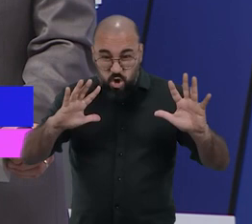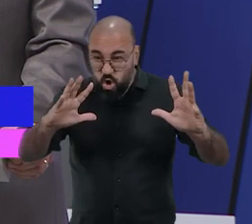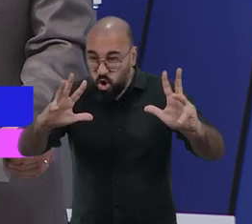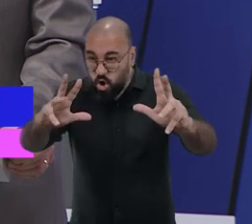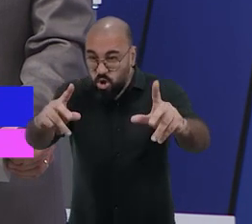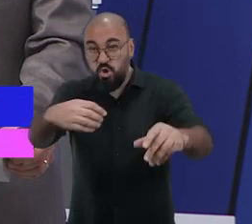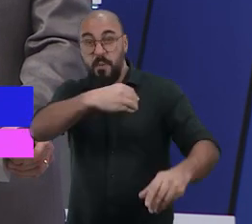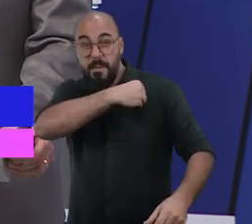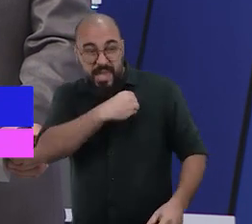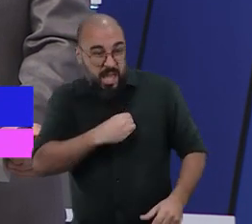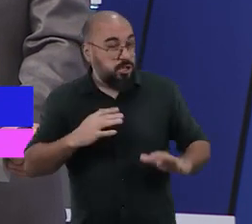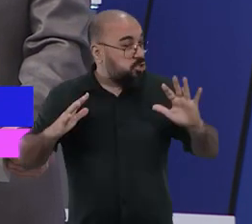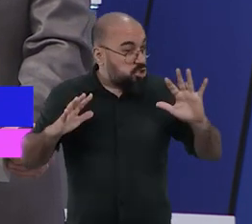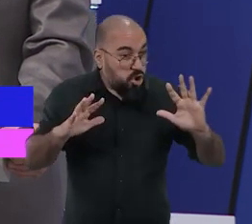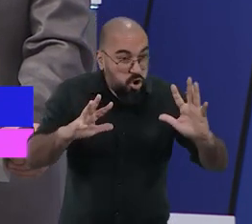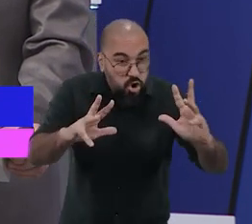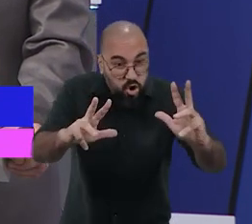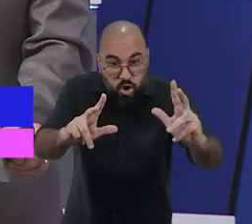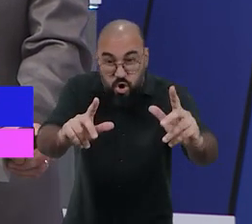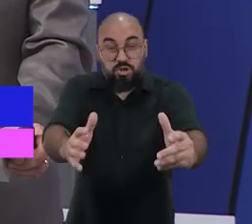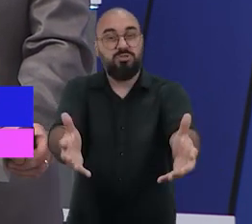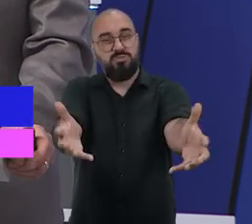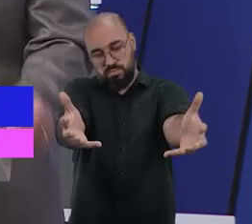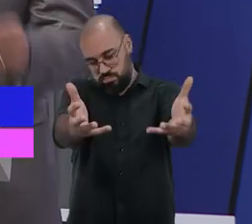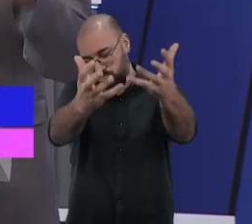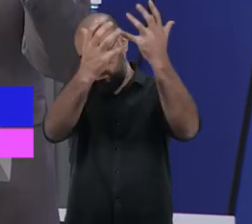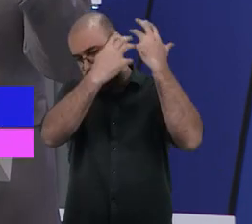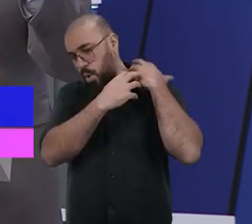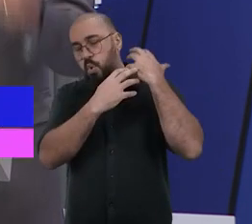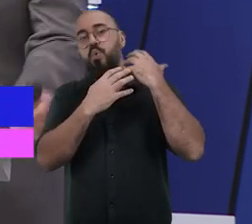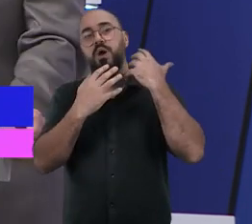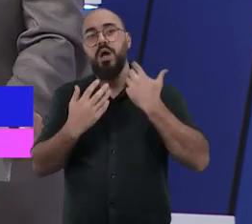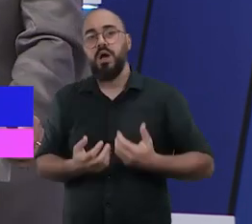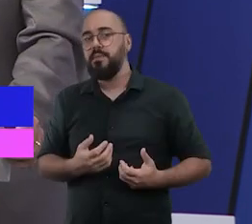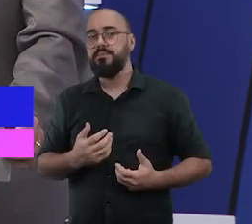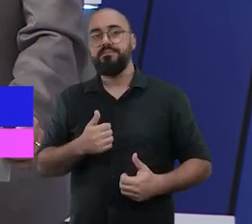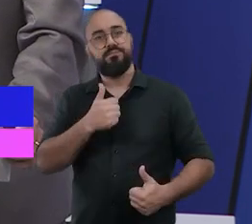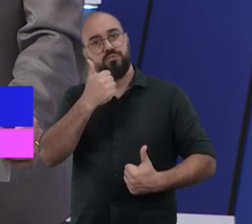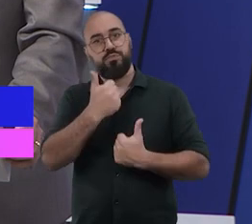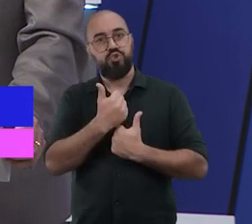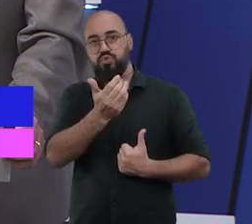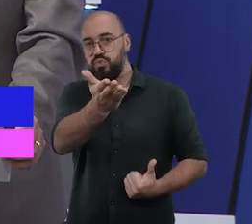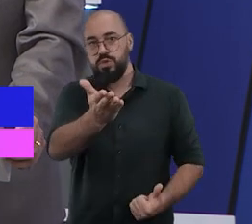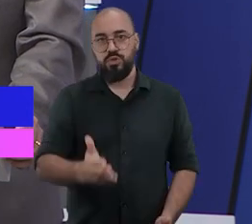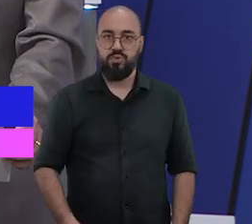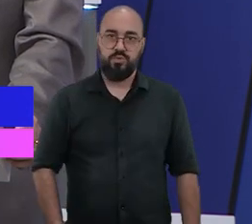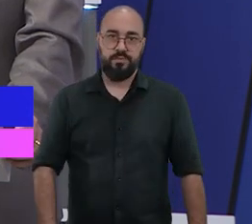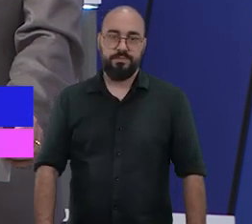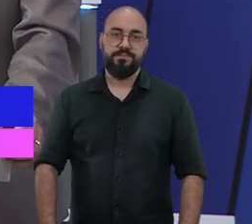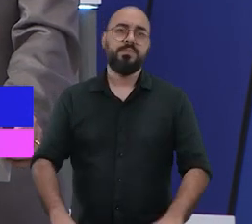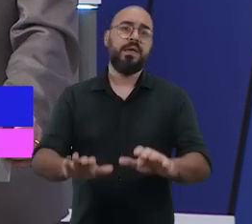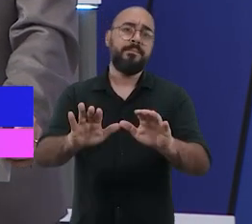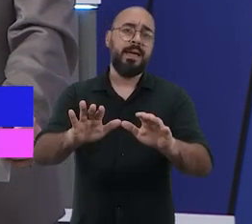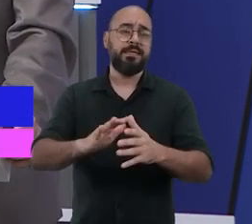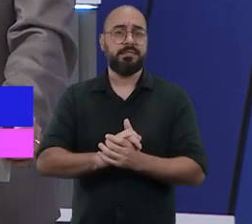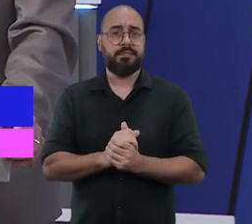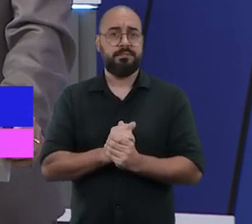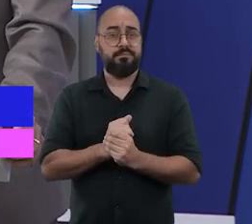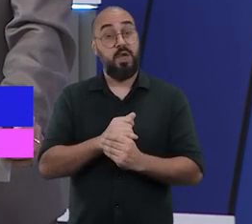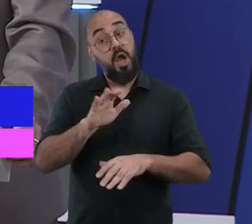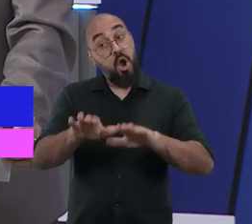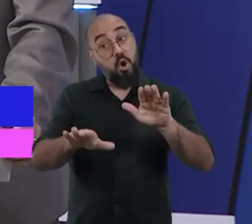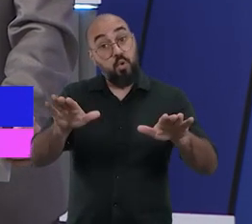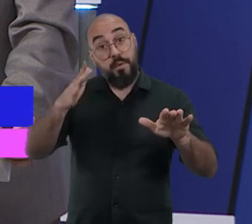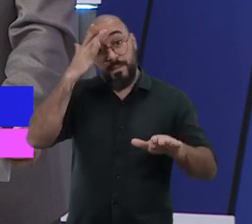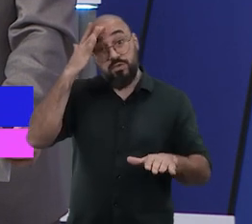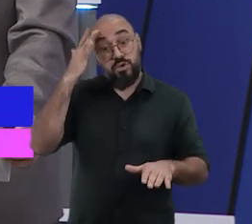claro que não há mudanças. Porque para algumas pessoas, No Novo Testamento, somos salvos pela